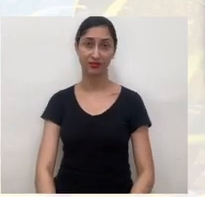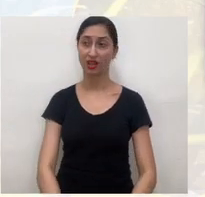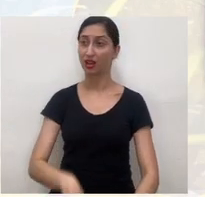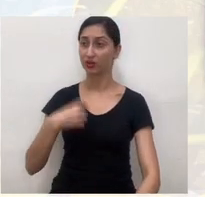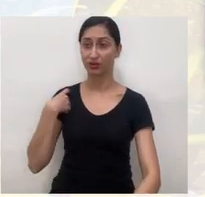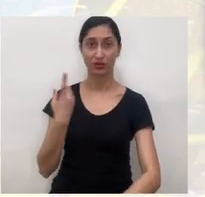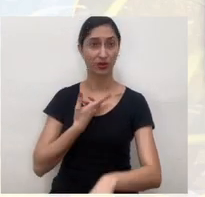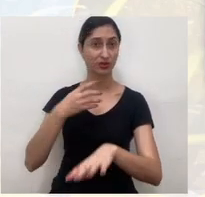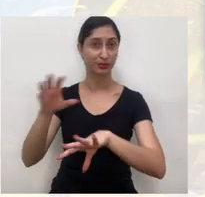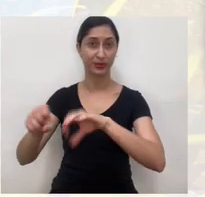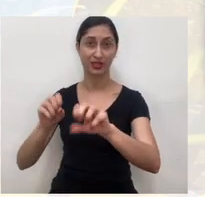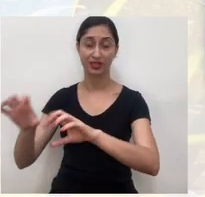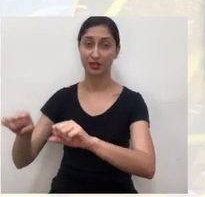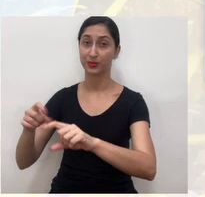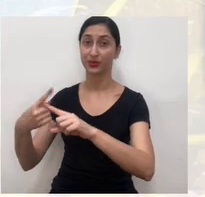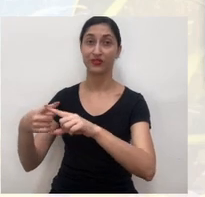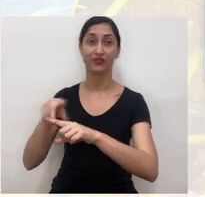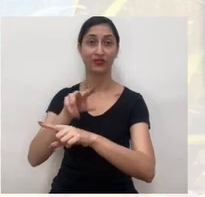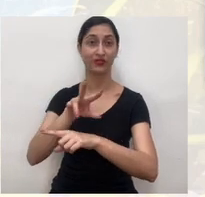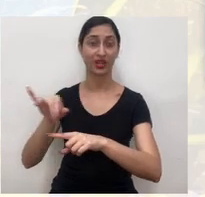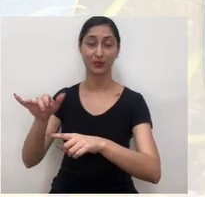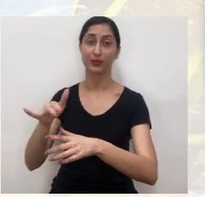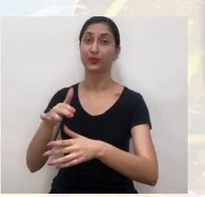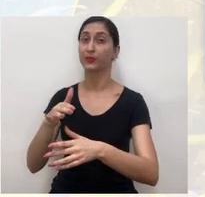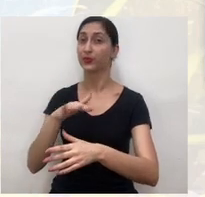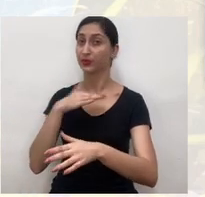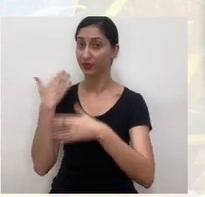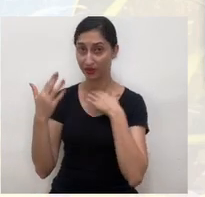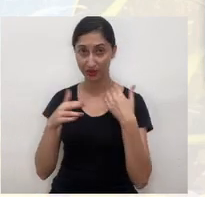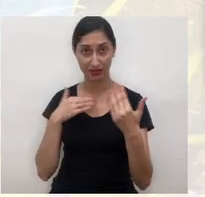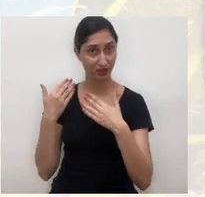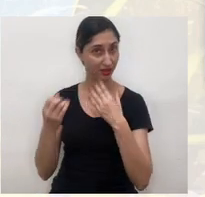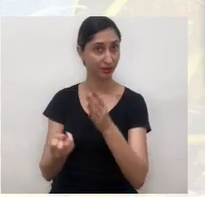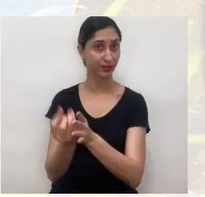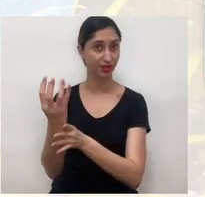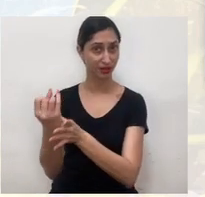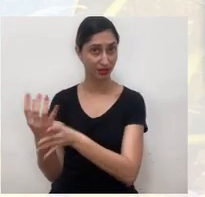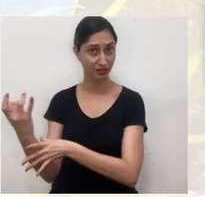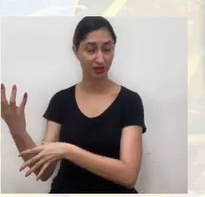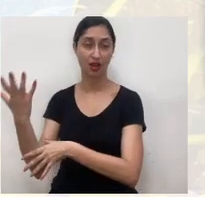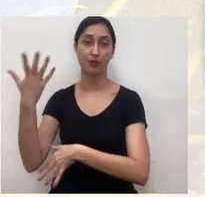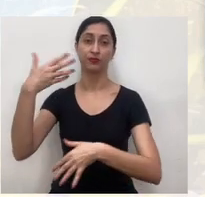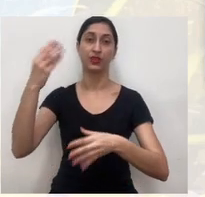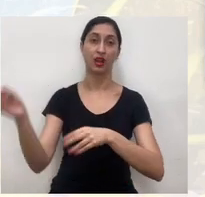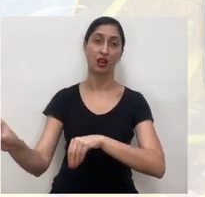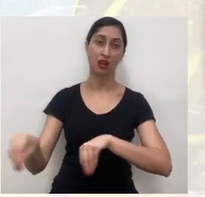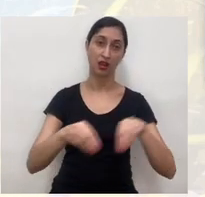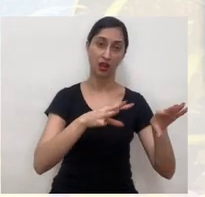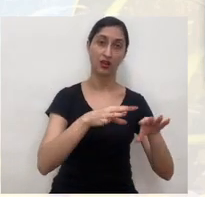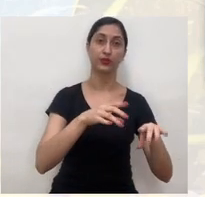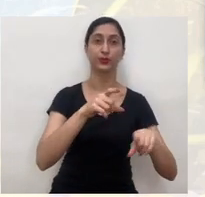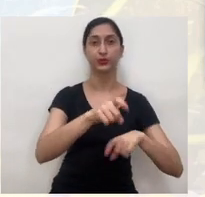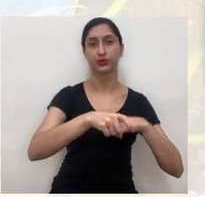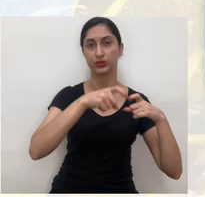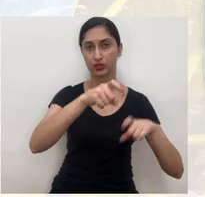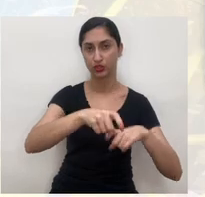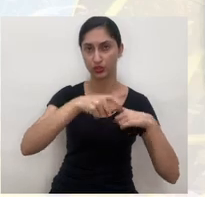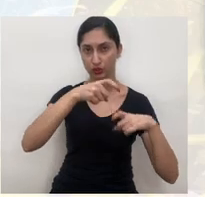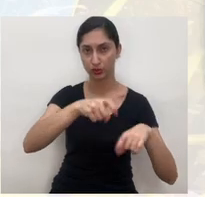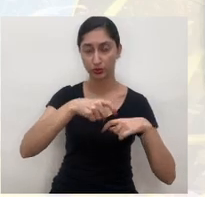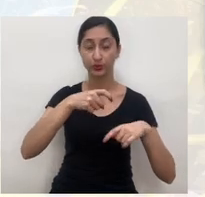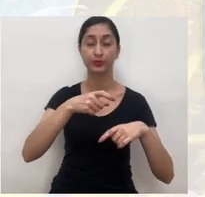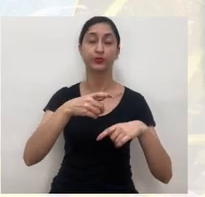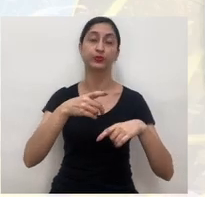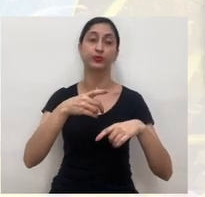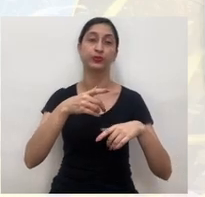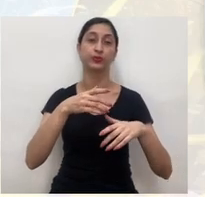morrer ali, sabe? Levava para o sítio, entrava na coleção, e muitas delas se revelavam plantas assim,